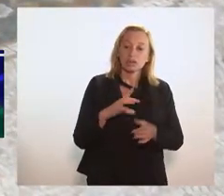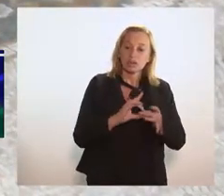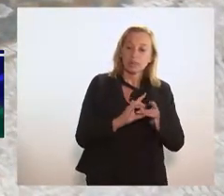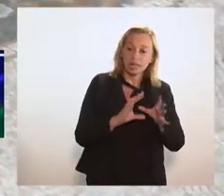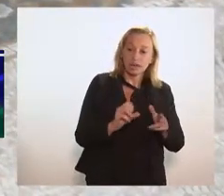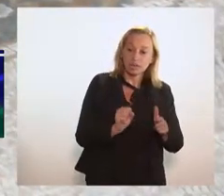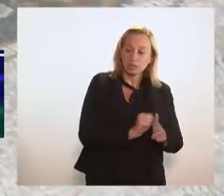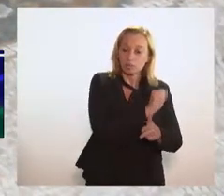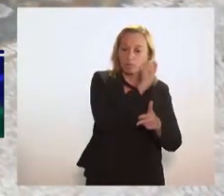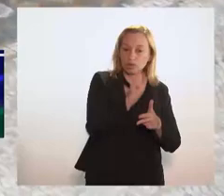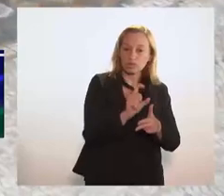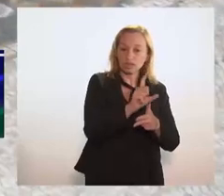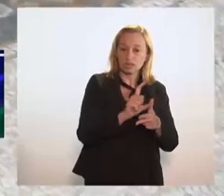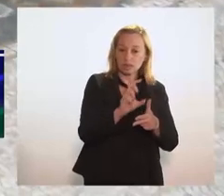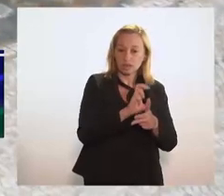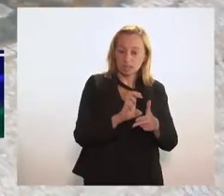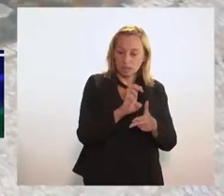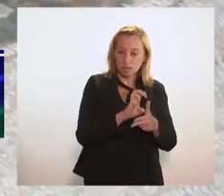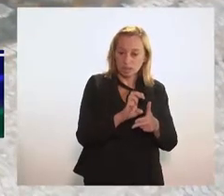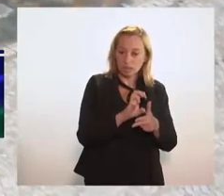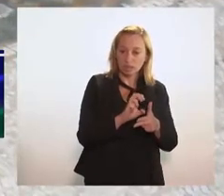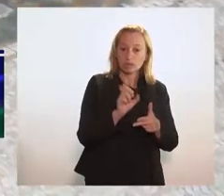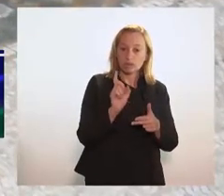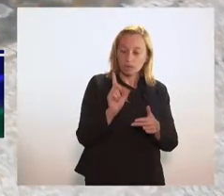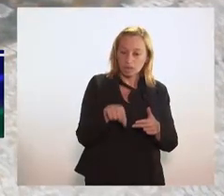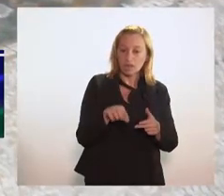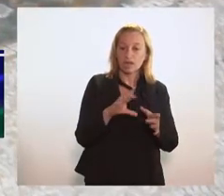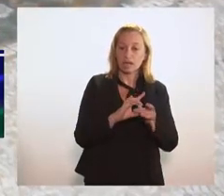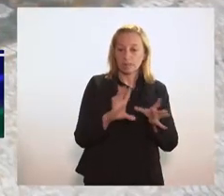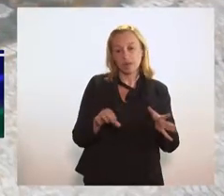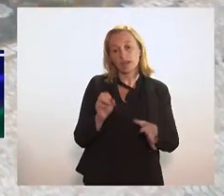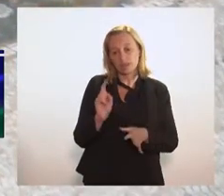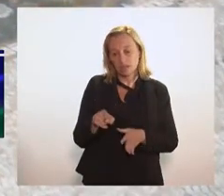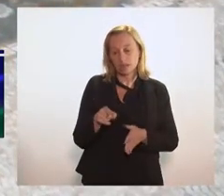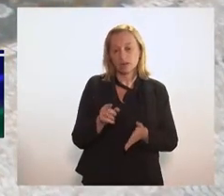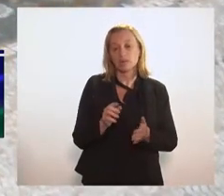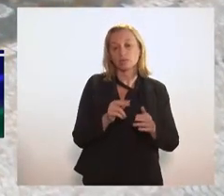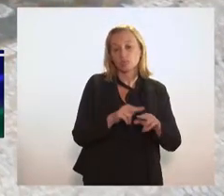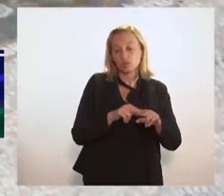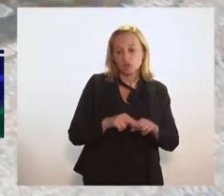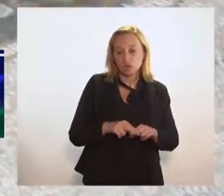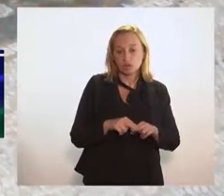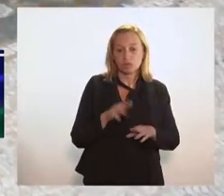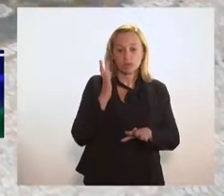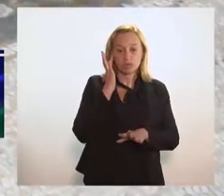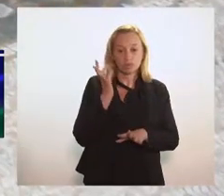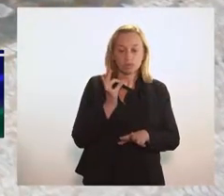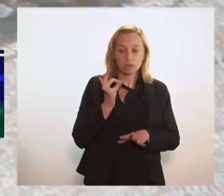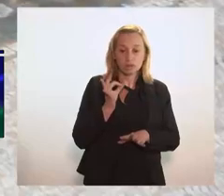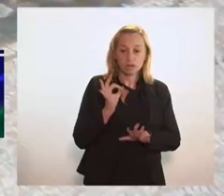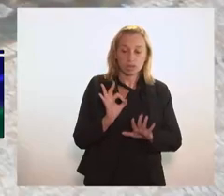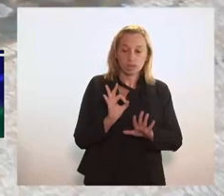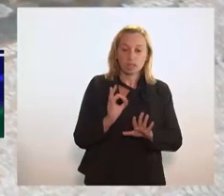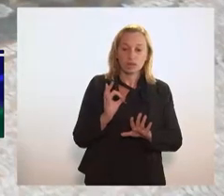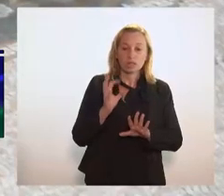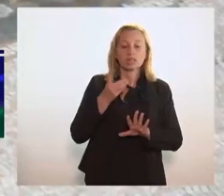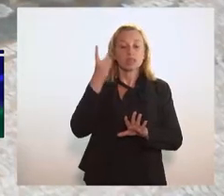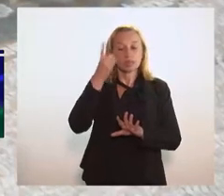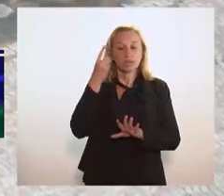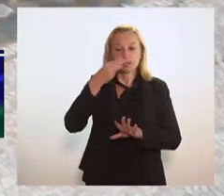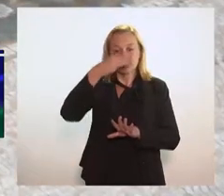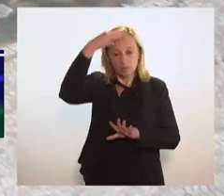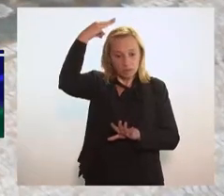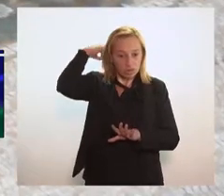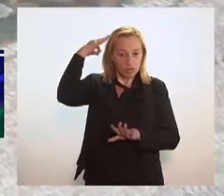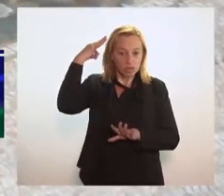Executivo a aderir àquilo que está autorizado. É por essa razão que eu quero manter o meu voto. Parte, deputado Márcio Pacheco.